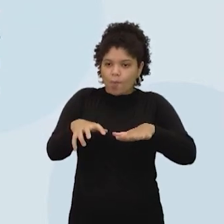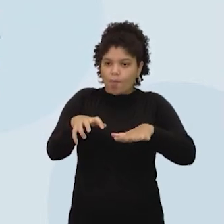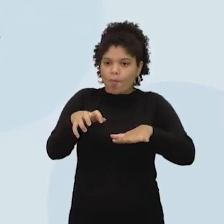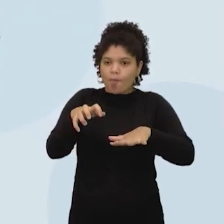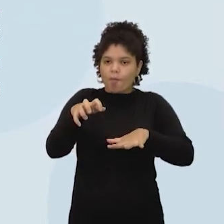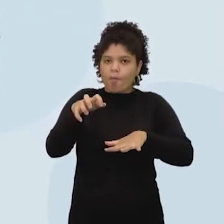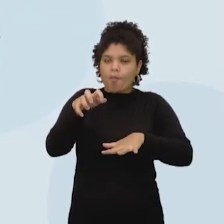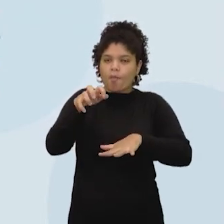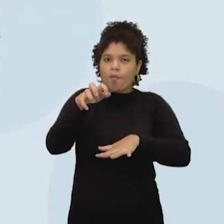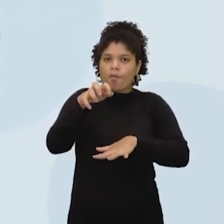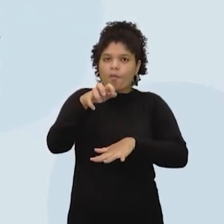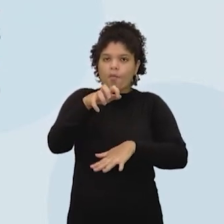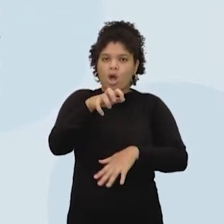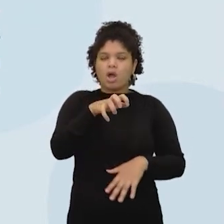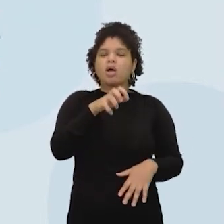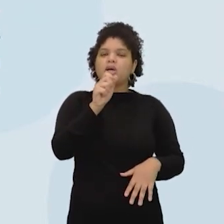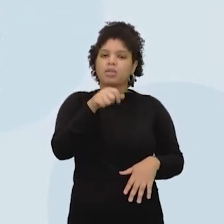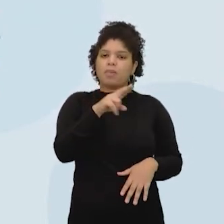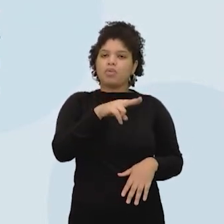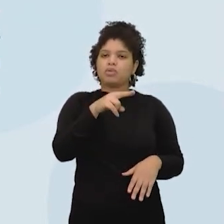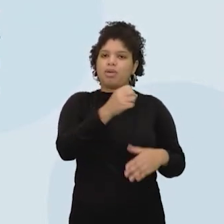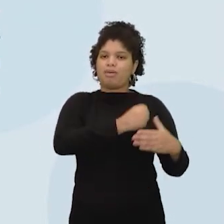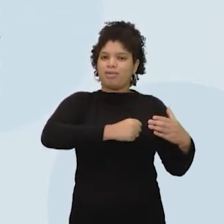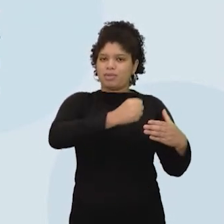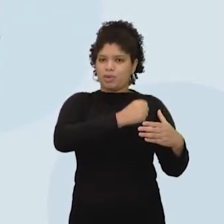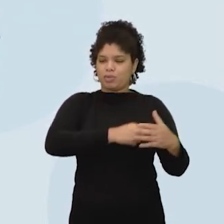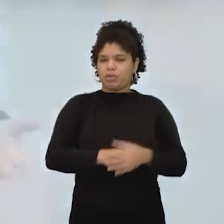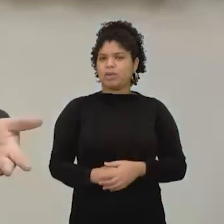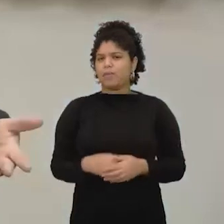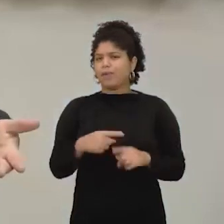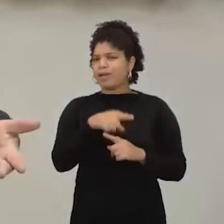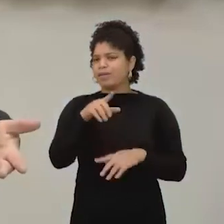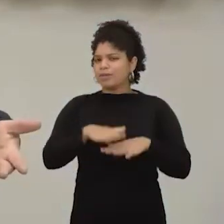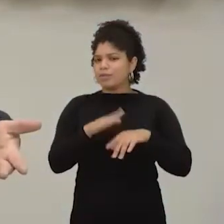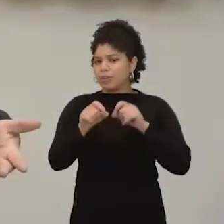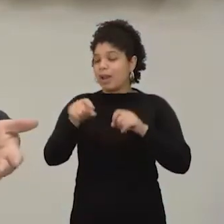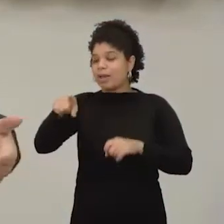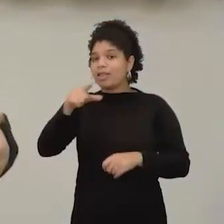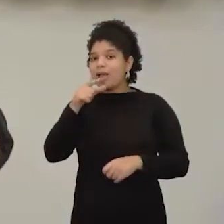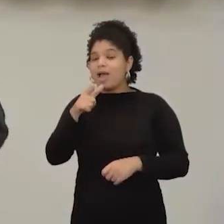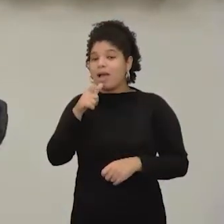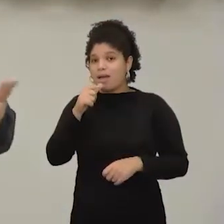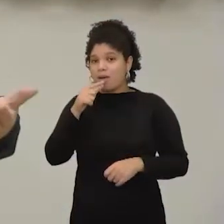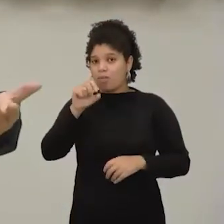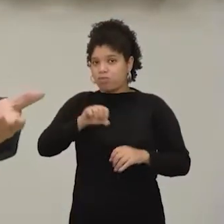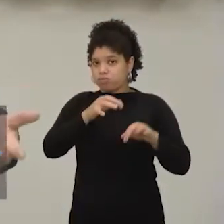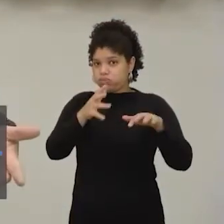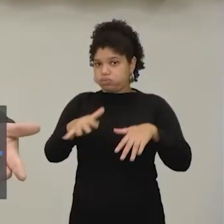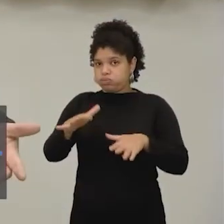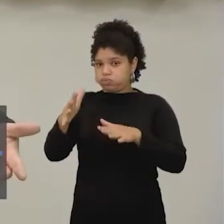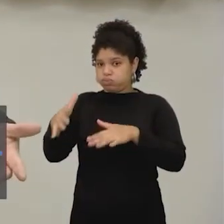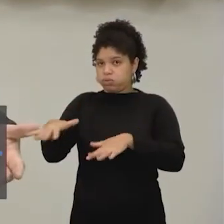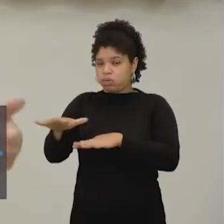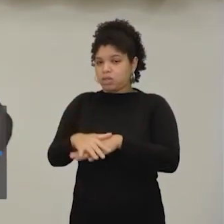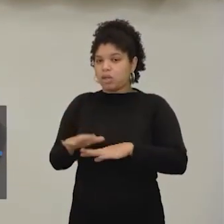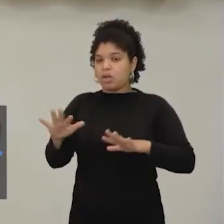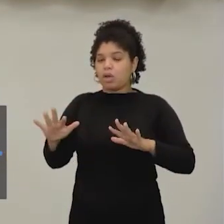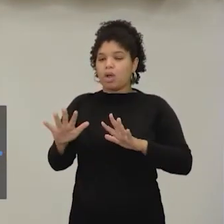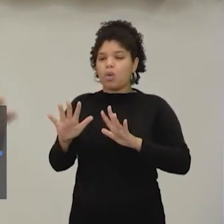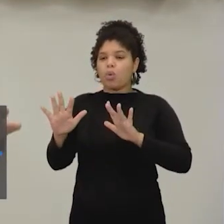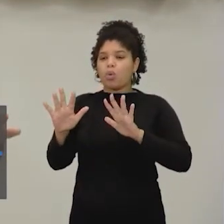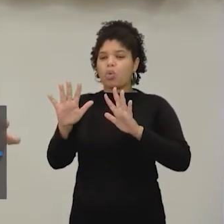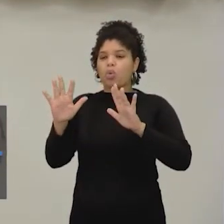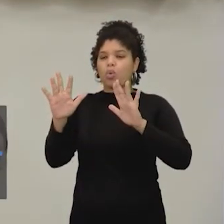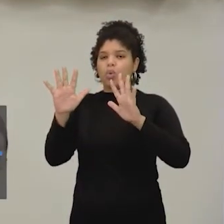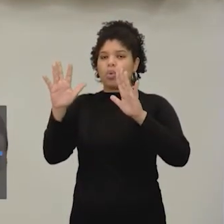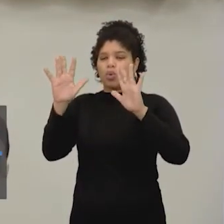né? Porque o que eles fazem? Qual é o princípio? Já tem o sal na água do mar. E pelo princípio da evaporação, que a gente